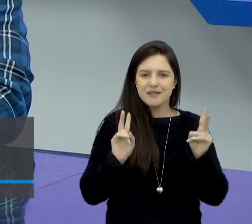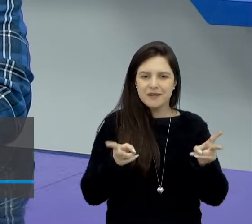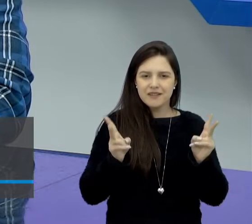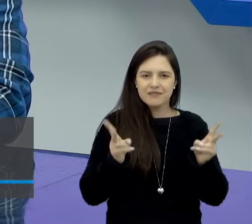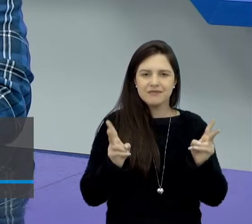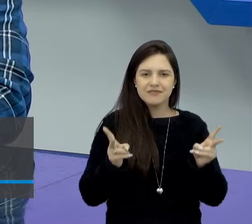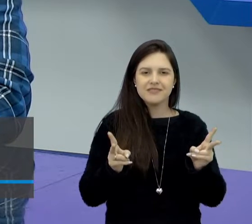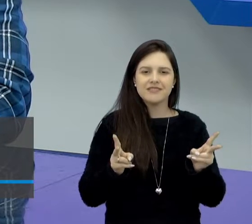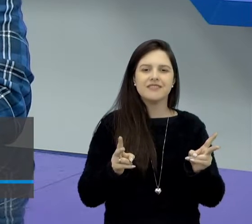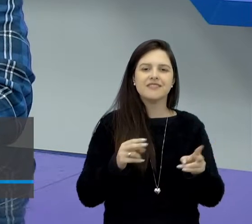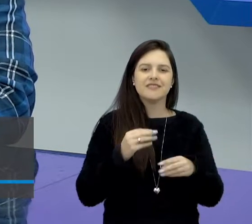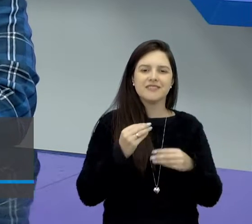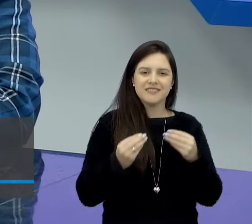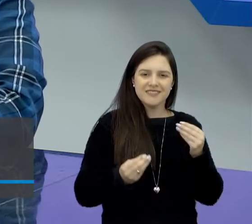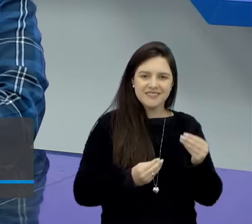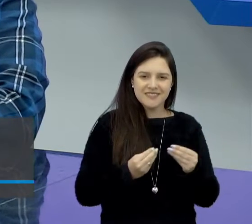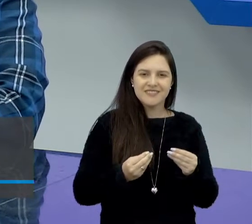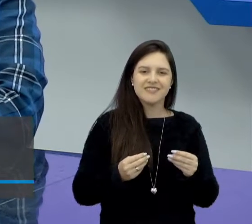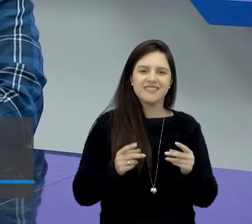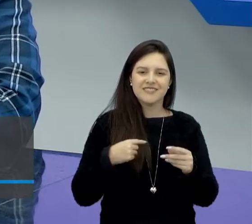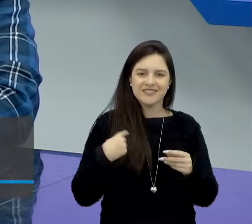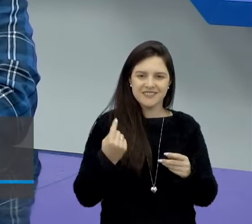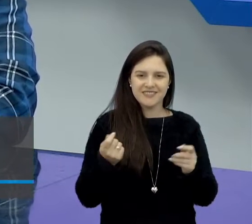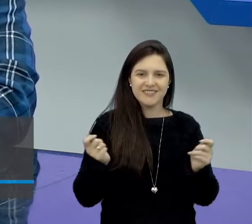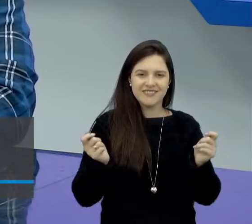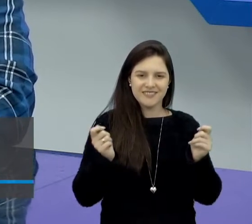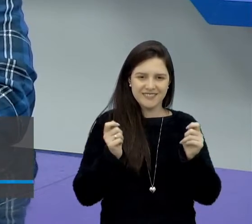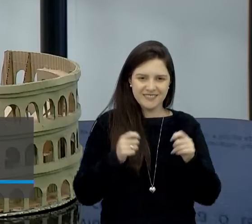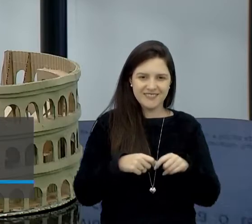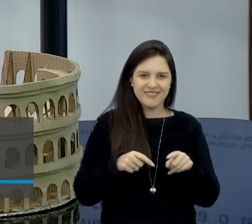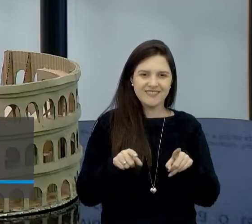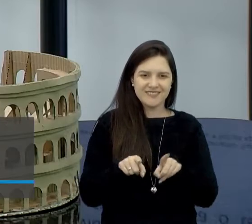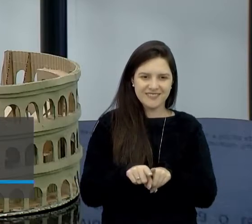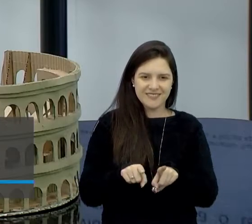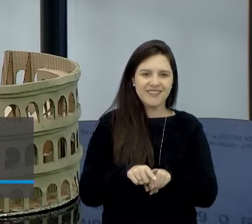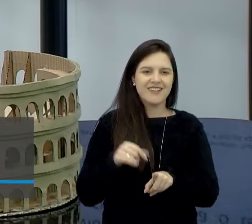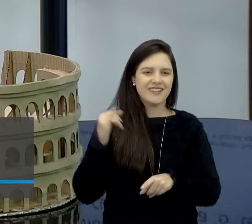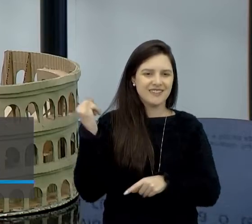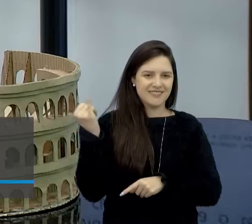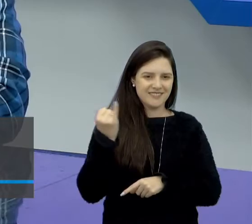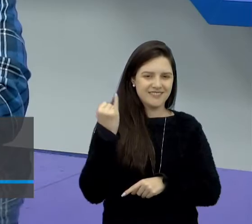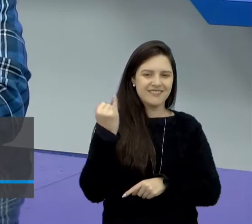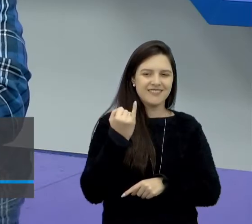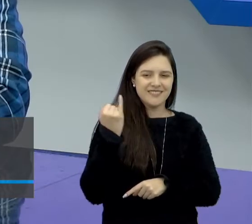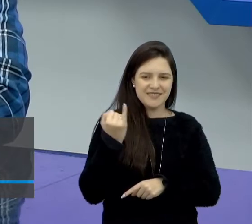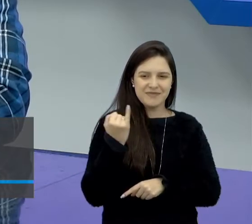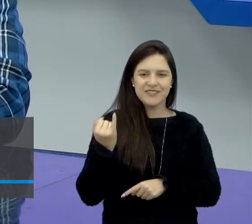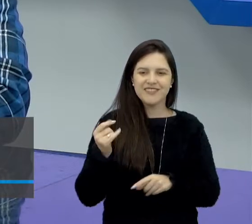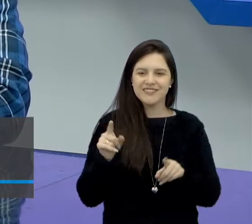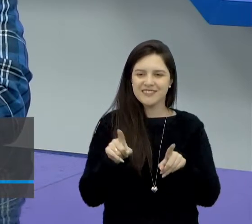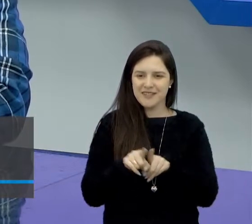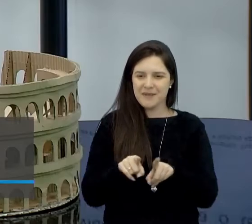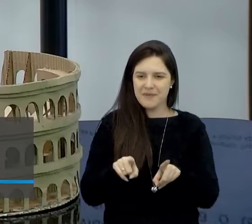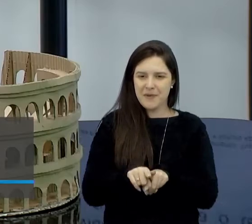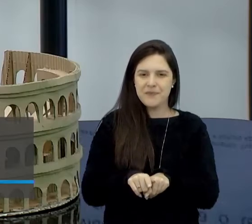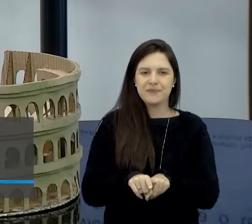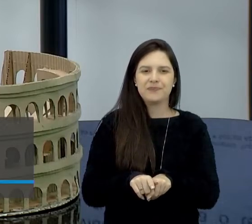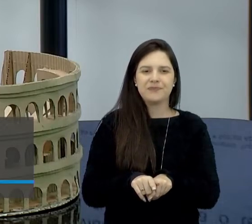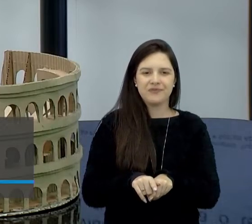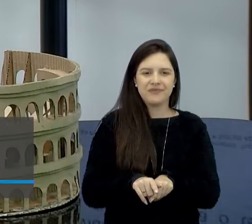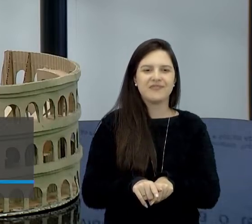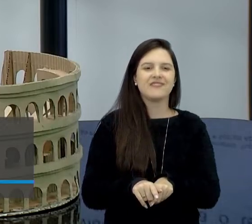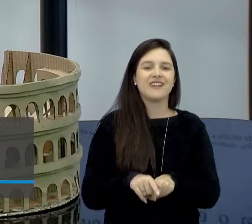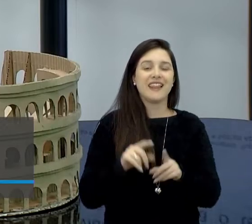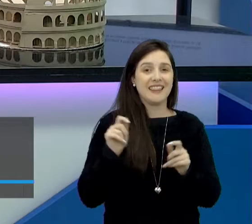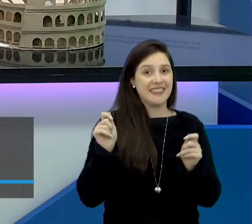a mão nos itens das exposições, que vocês vão levar a bronca. Mas são tangíveis. Sim, são tangíveis. Dá para tocar. Dá. Mas não